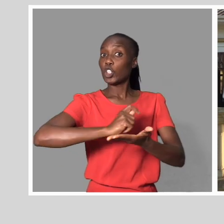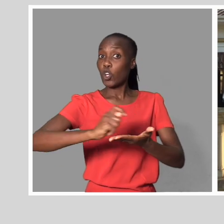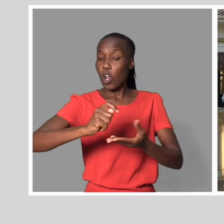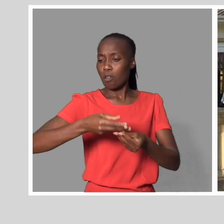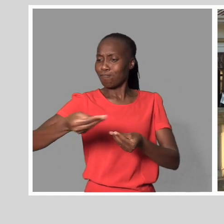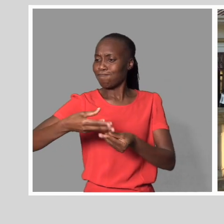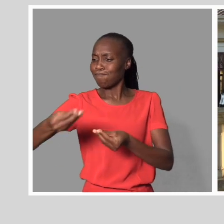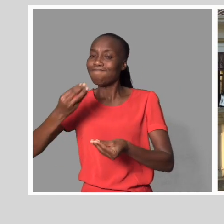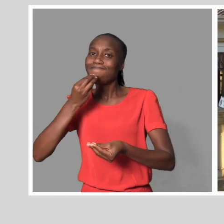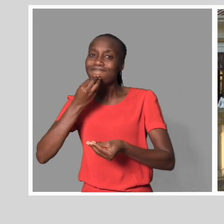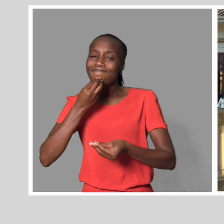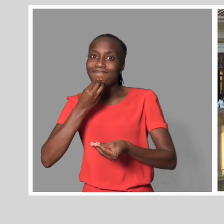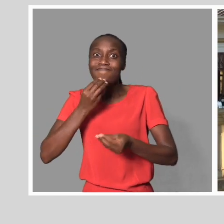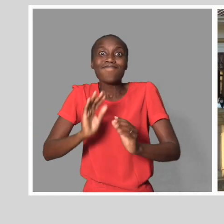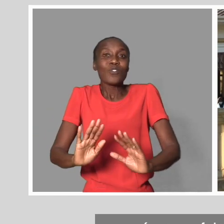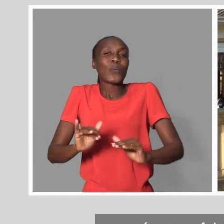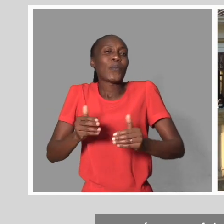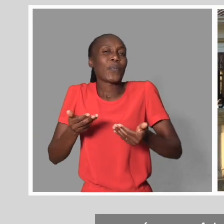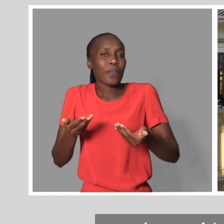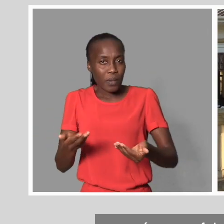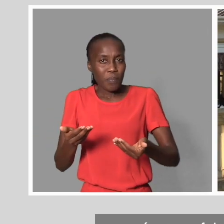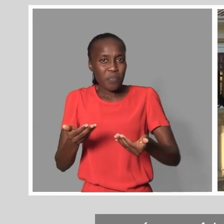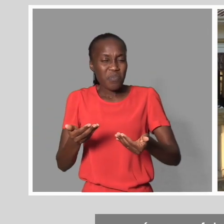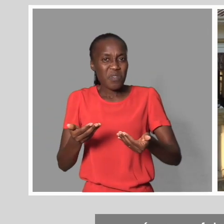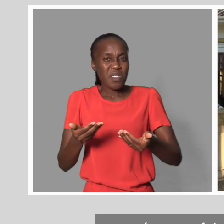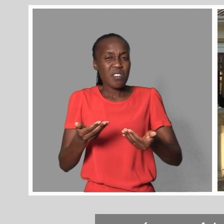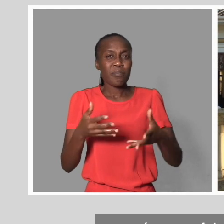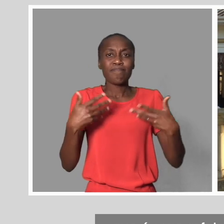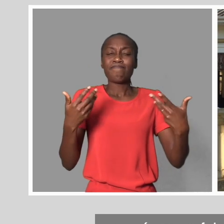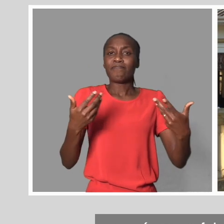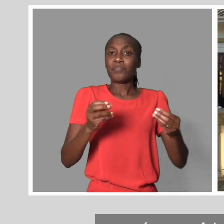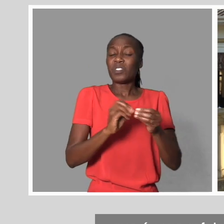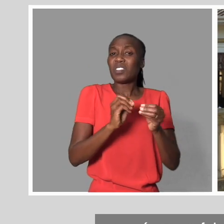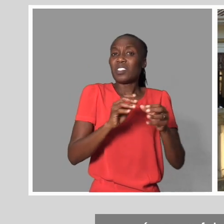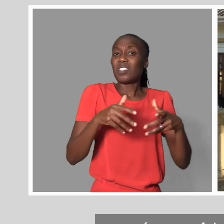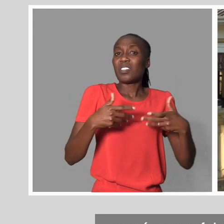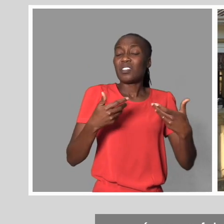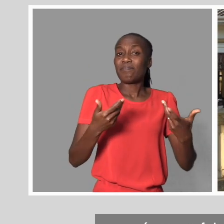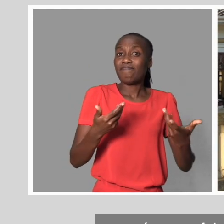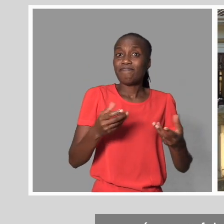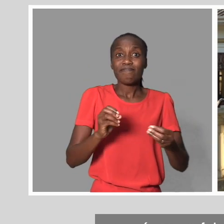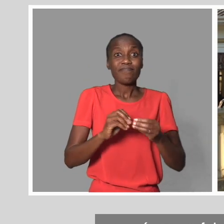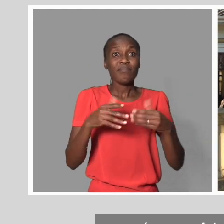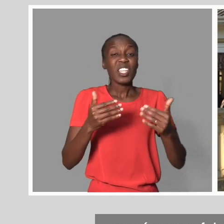escolas, que é uma refeição a dias